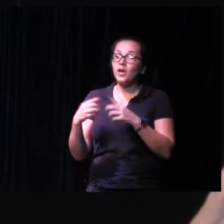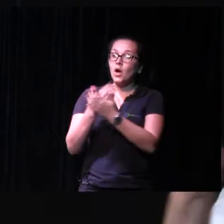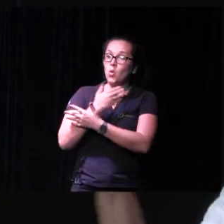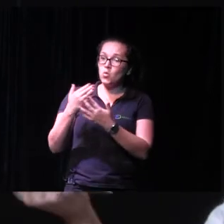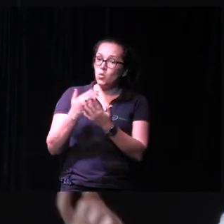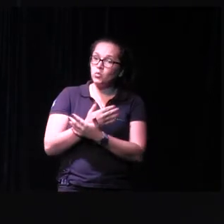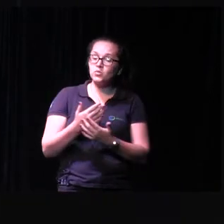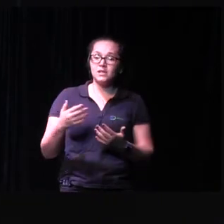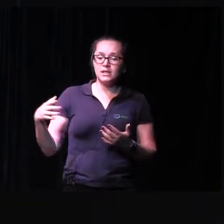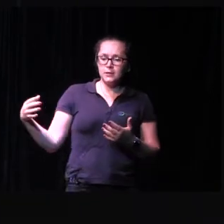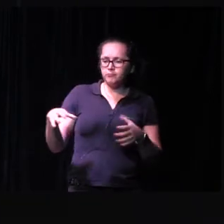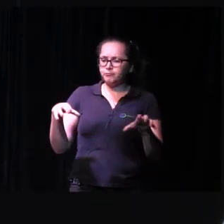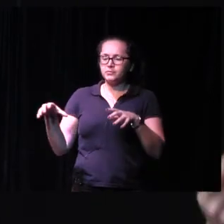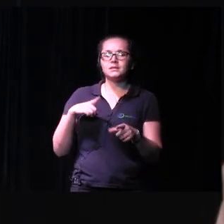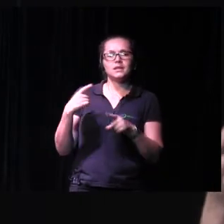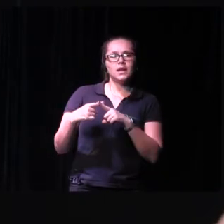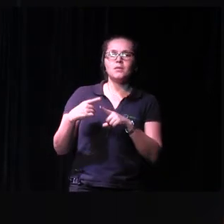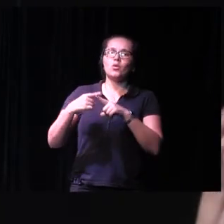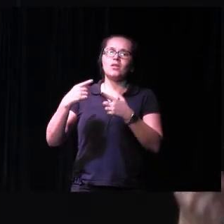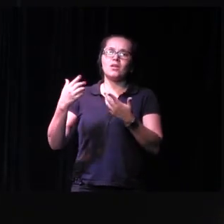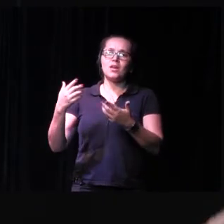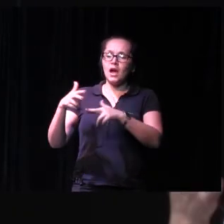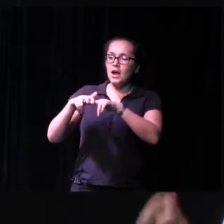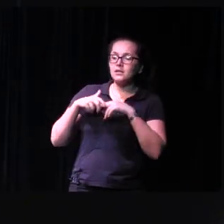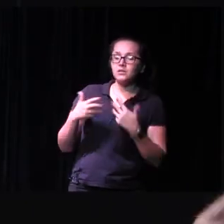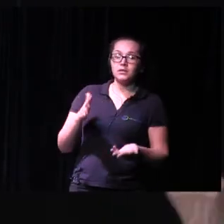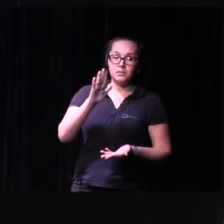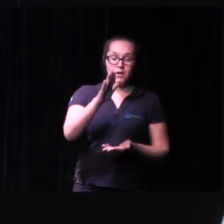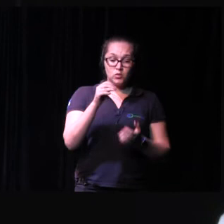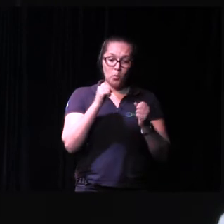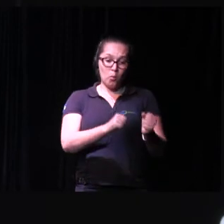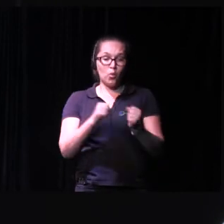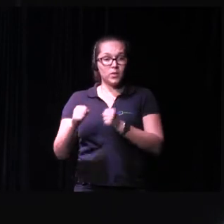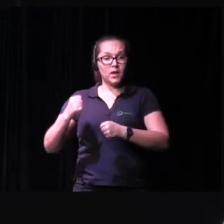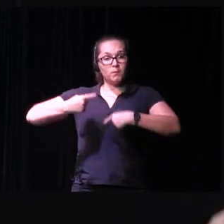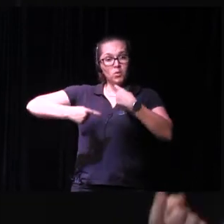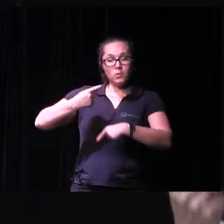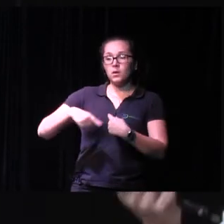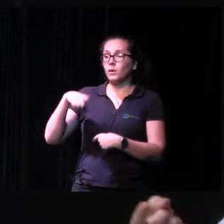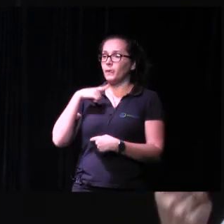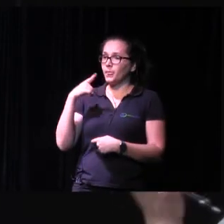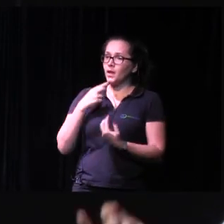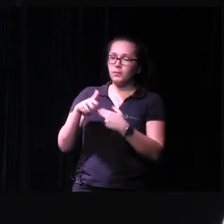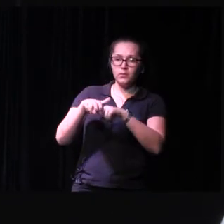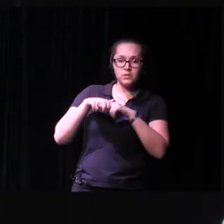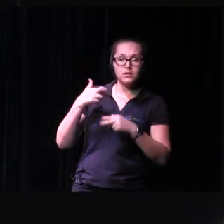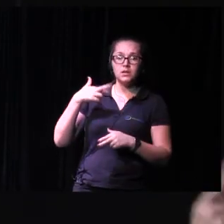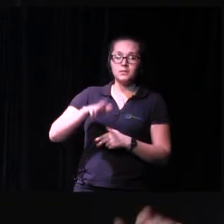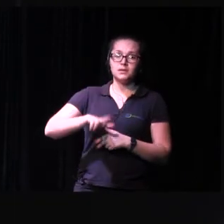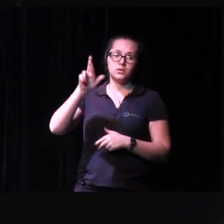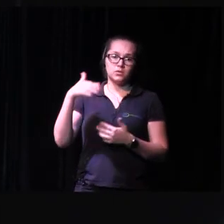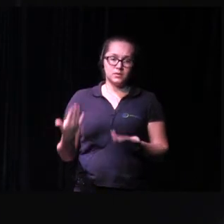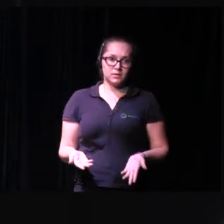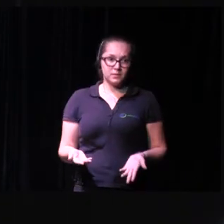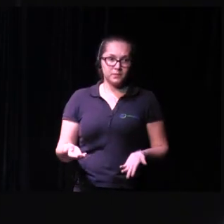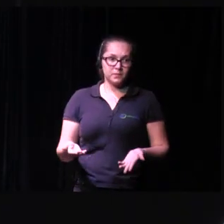são muitos pares e todos eles têm seus porquês, suas razões e o poder público também tem seus porquês, suas razões e